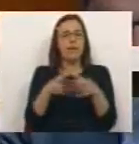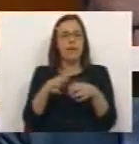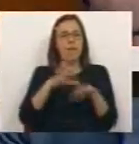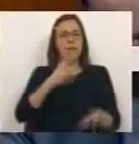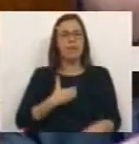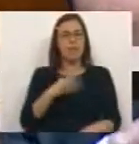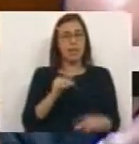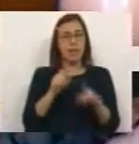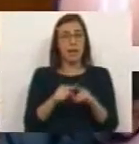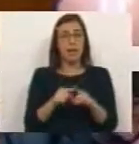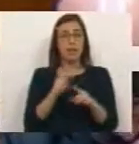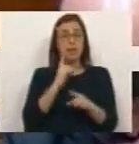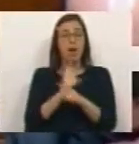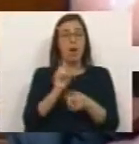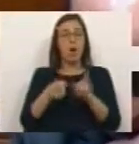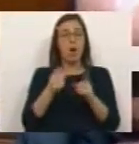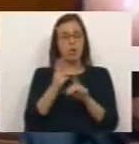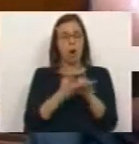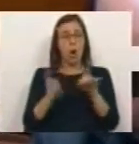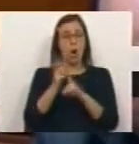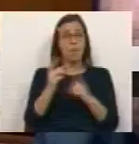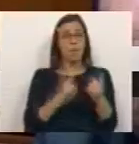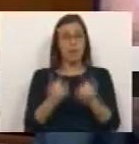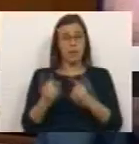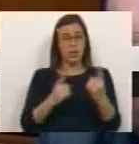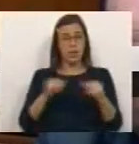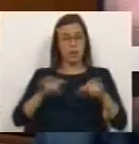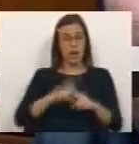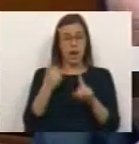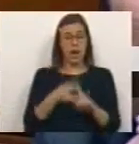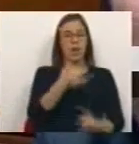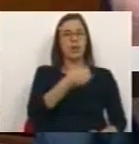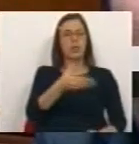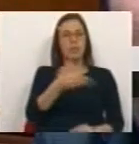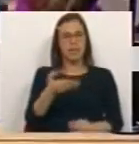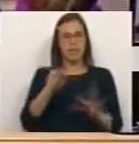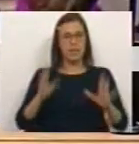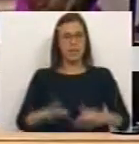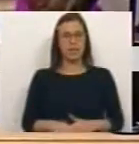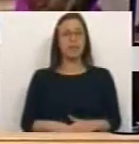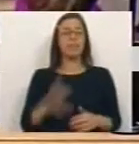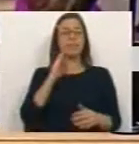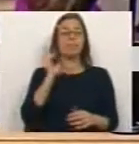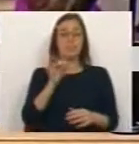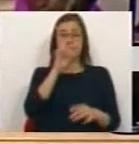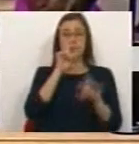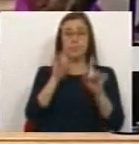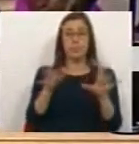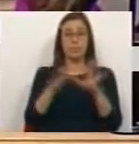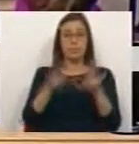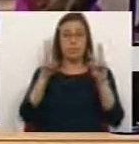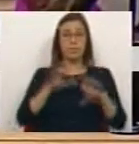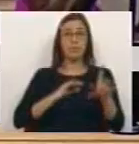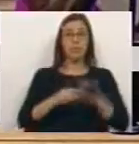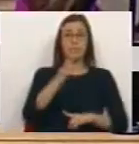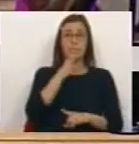do CDS àquilo que foram os aumentos dos transportes neste ano de 2017. E vale a pena recordar sobre essa matéria,